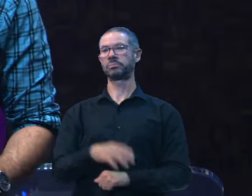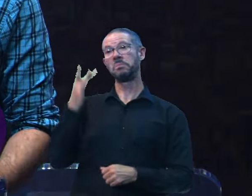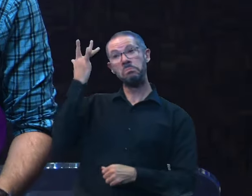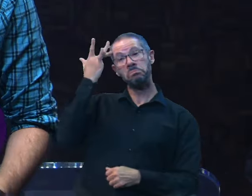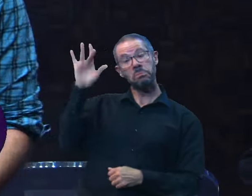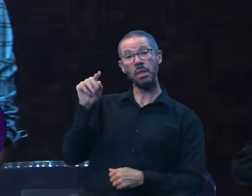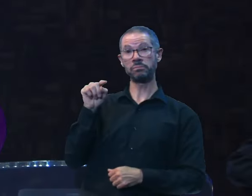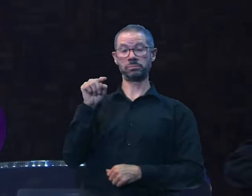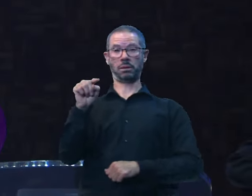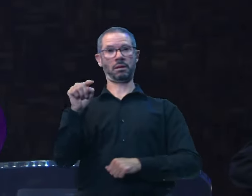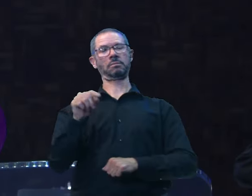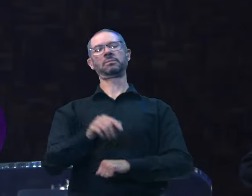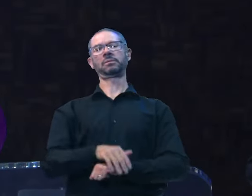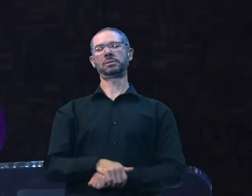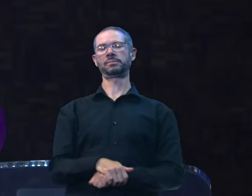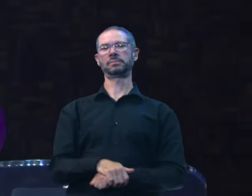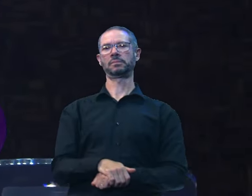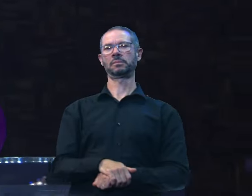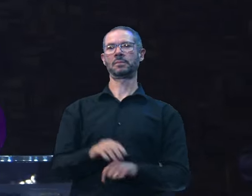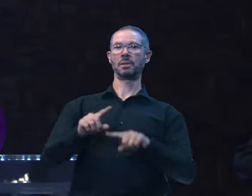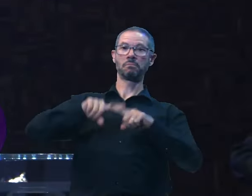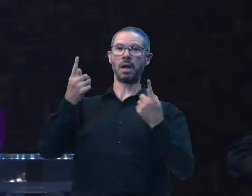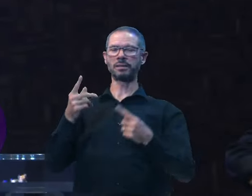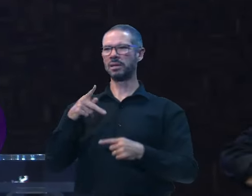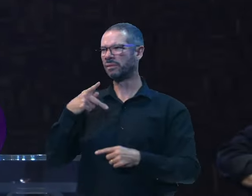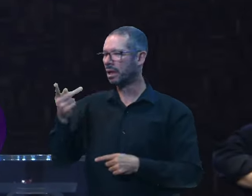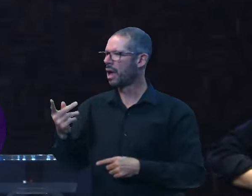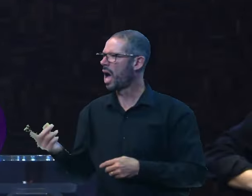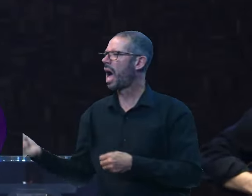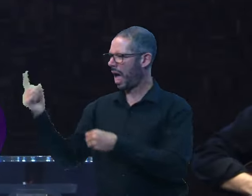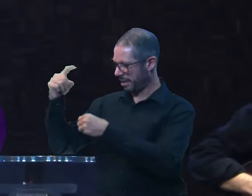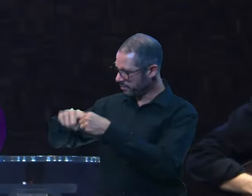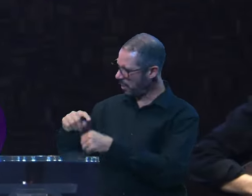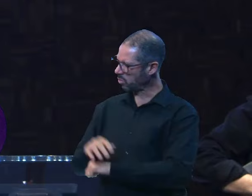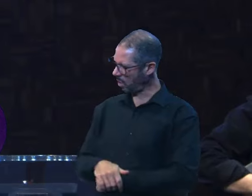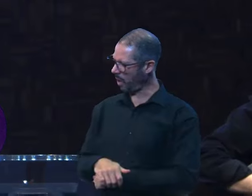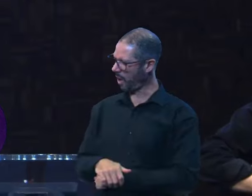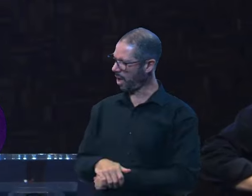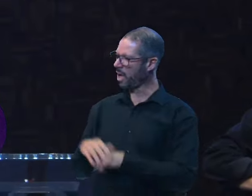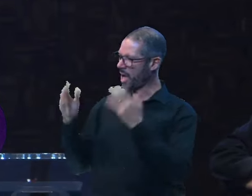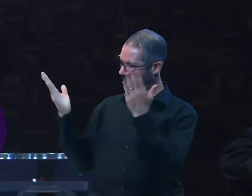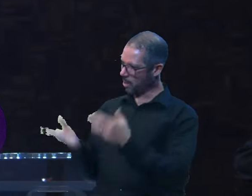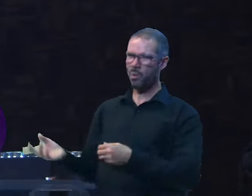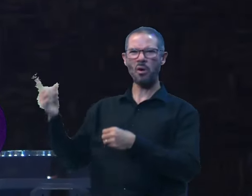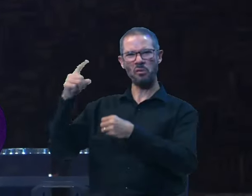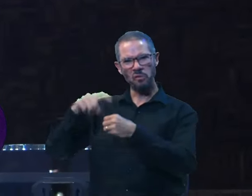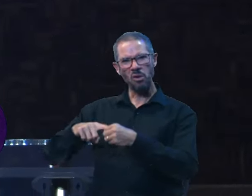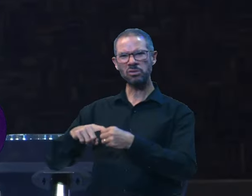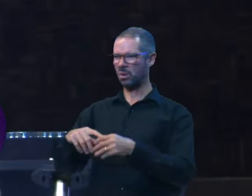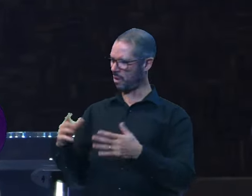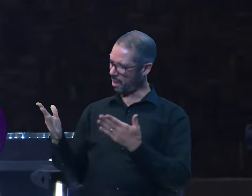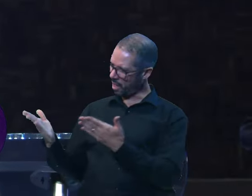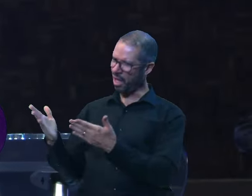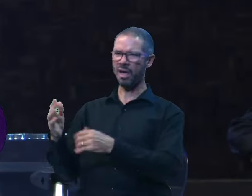você, mas eu ia falar: ah, voltou. Agora voltou, bonitão.